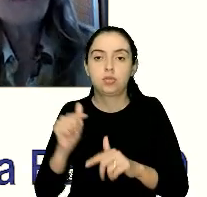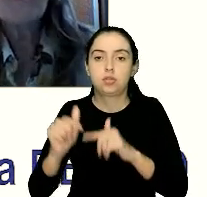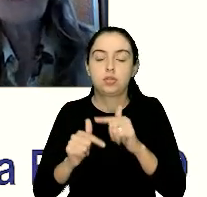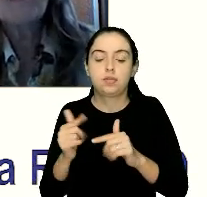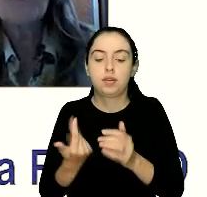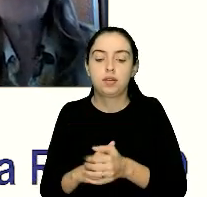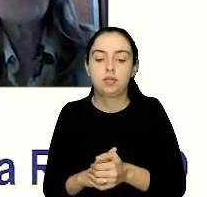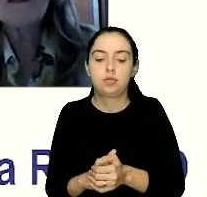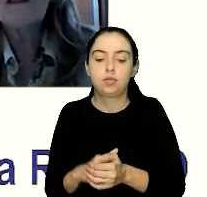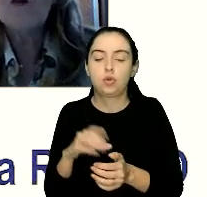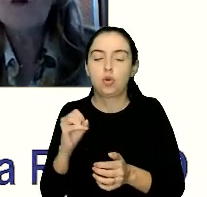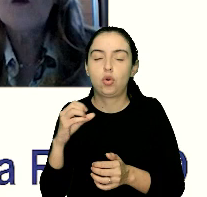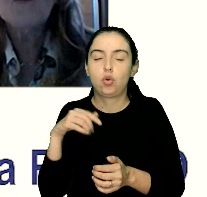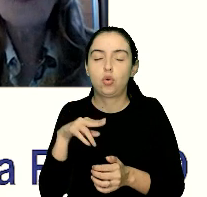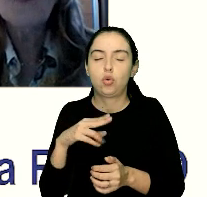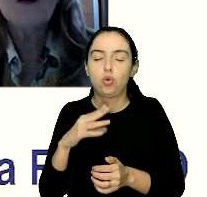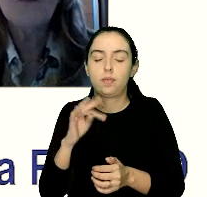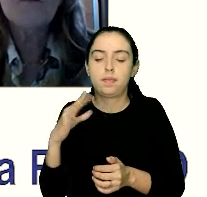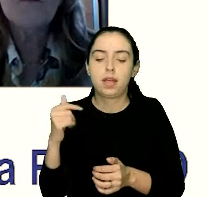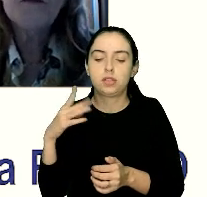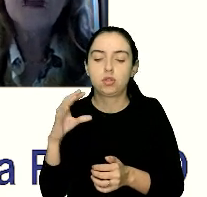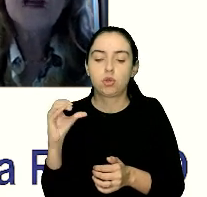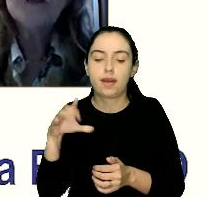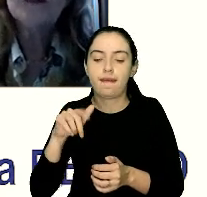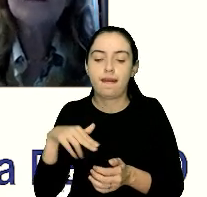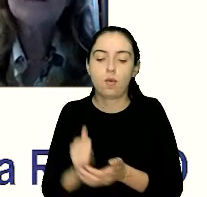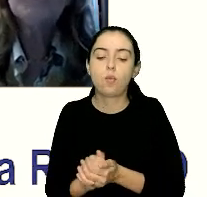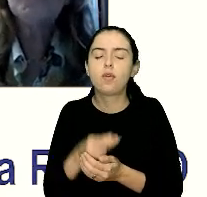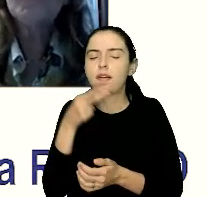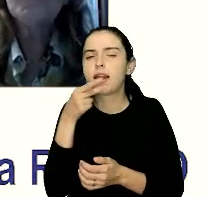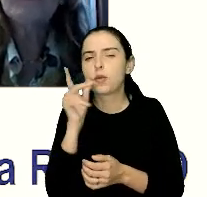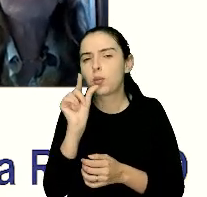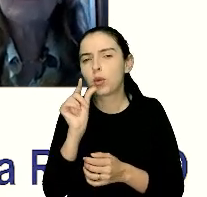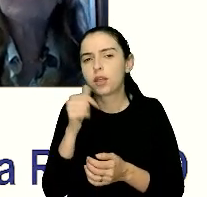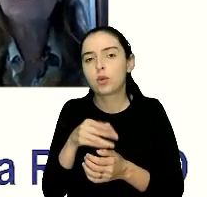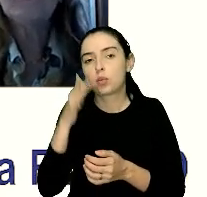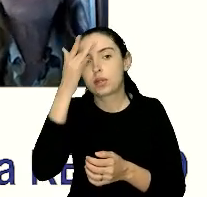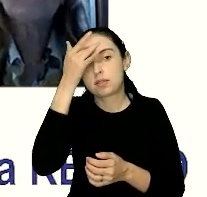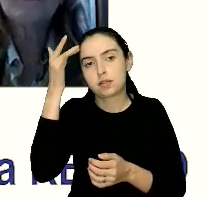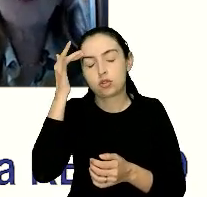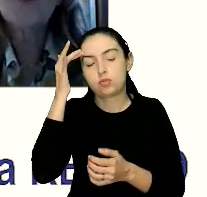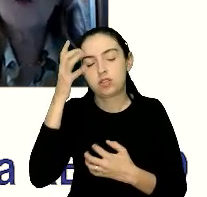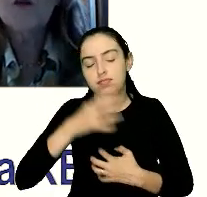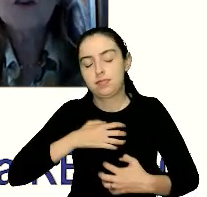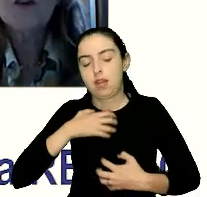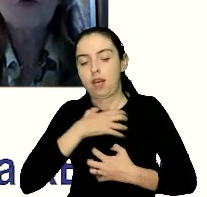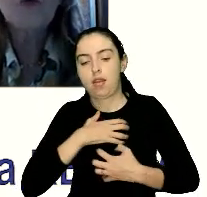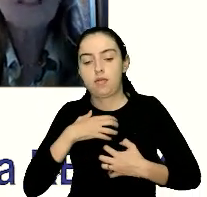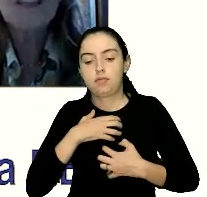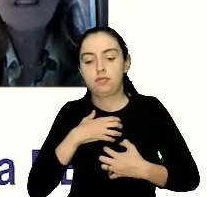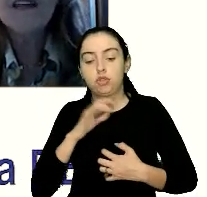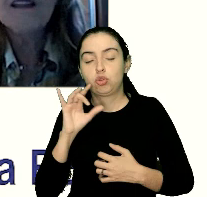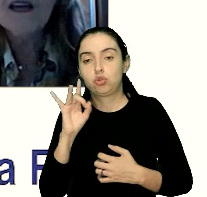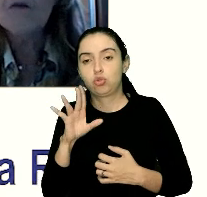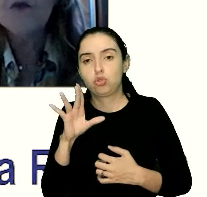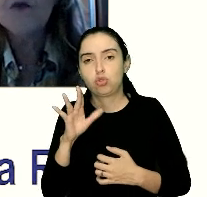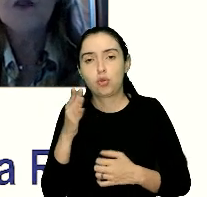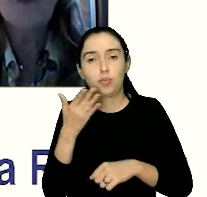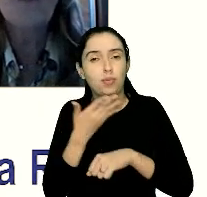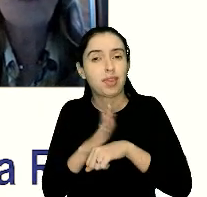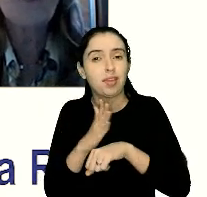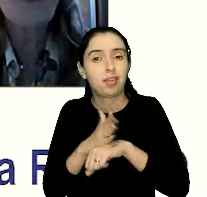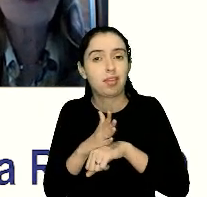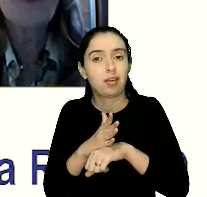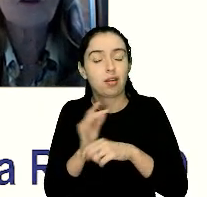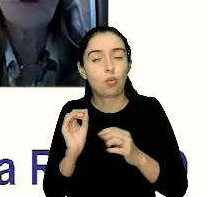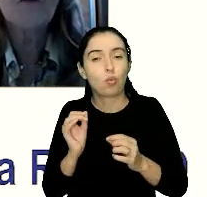Falando um pouco, então, da saúde mental ou emocional, só para tentar colocar o que nós entendemos,